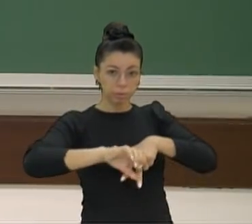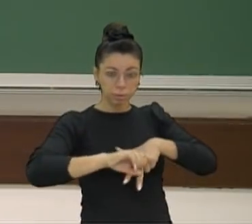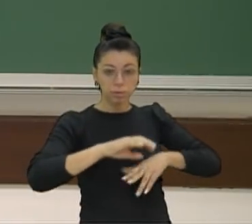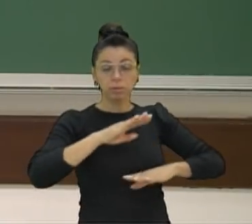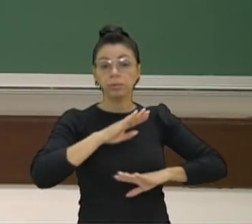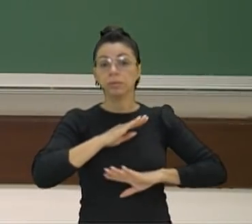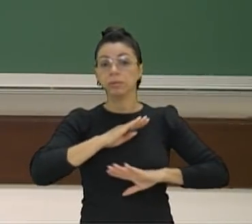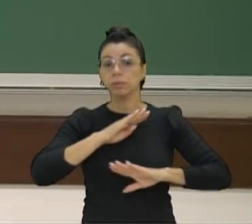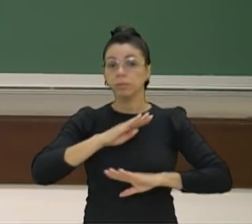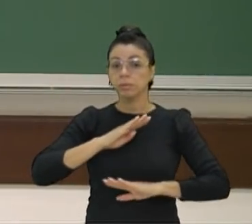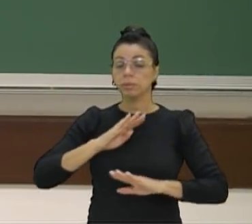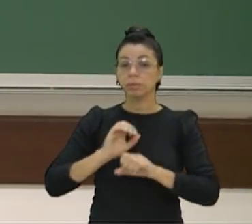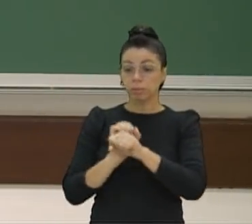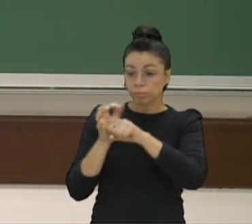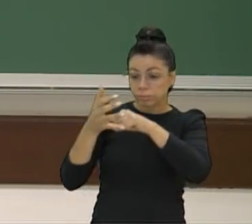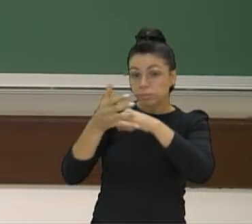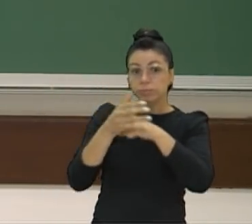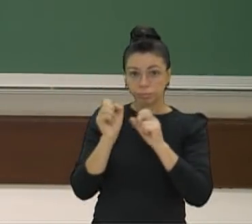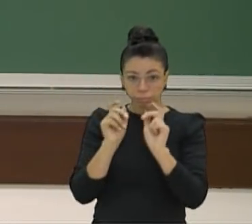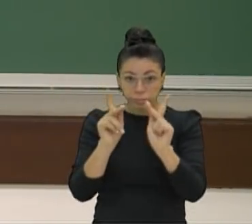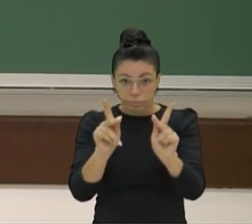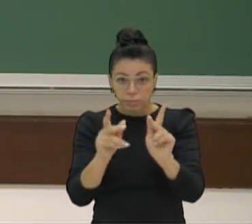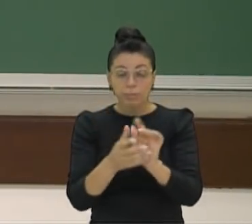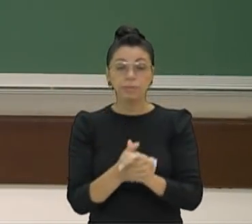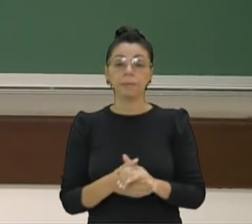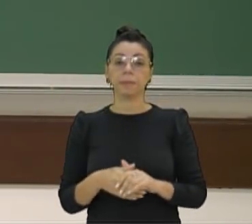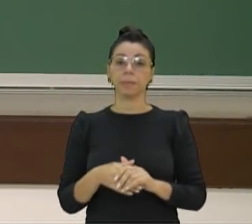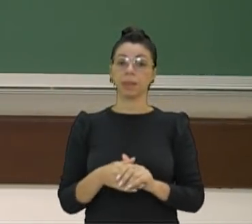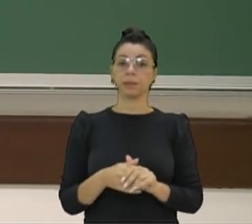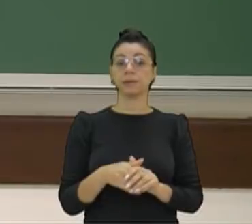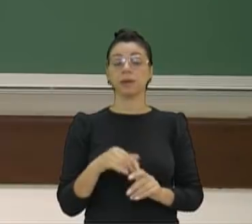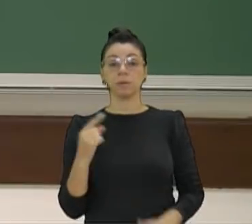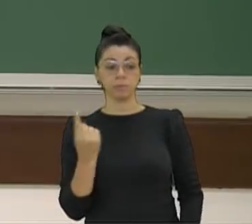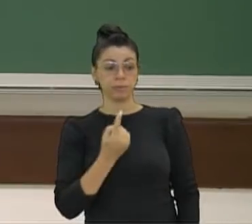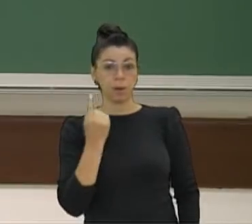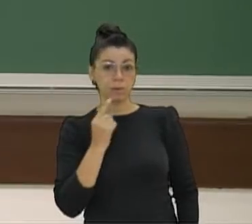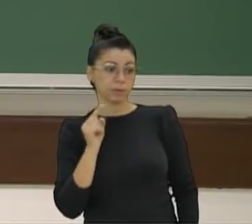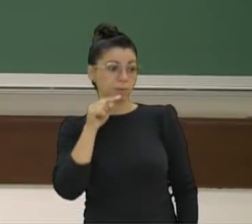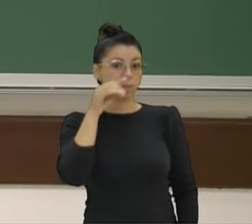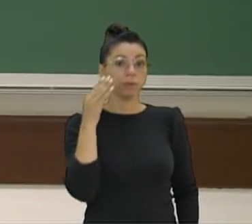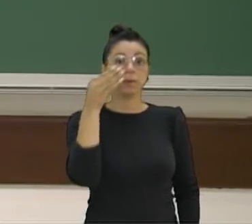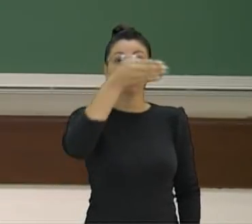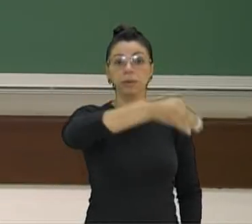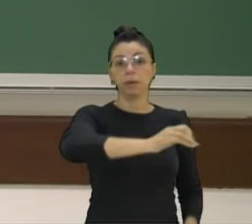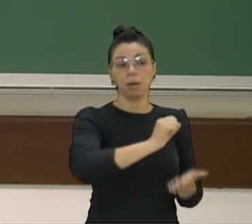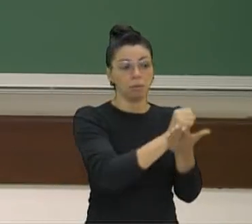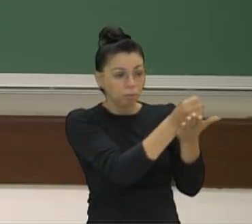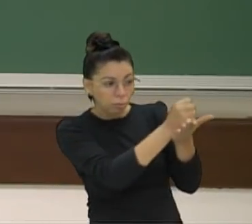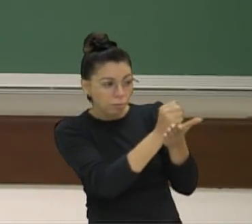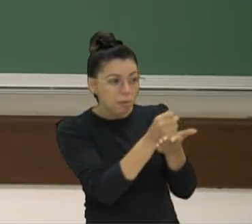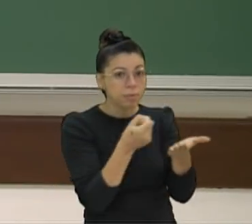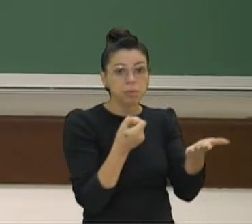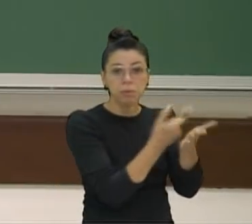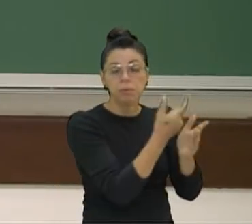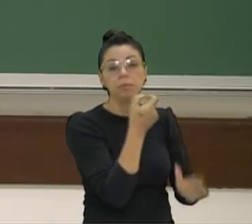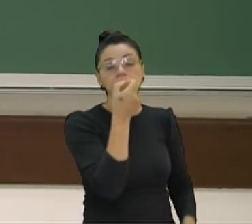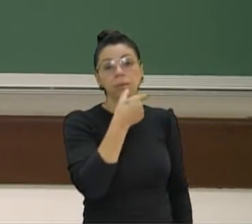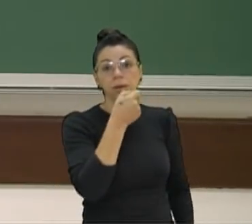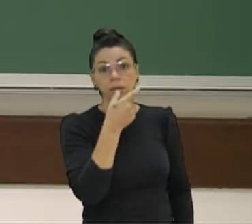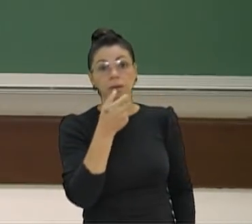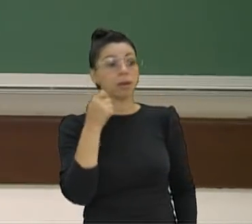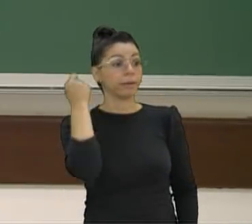situações aí pelo Covid-19, tá? Então, se automedicar não dá, é super grave, é